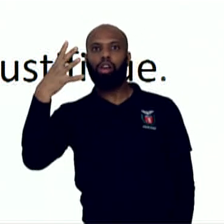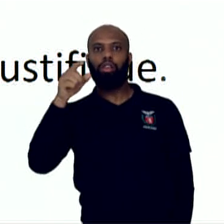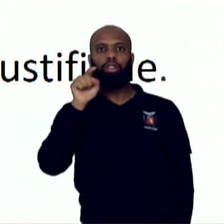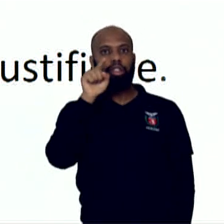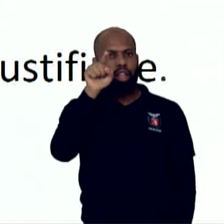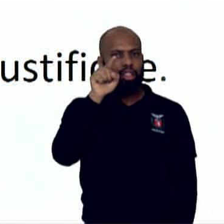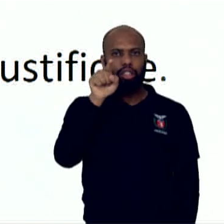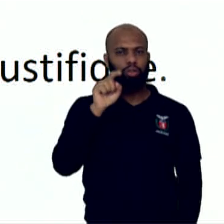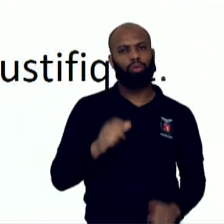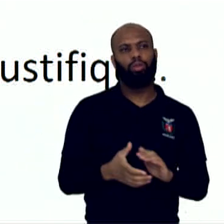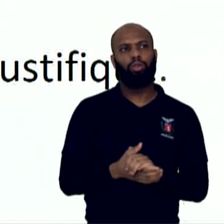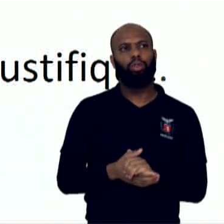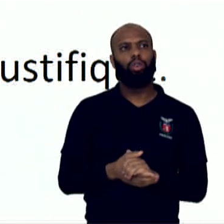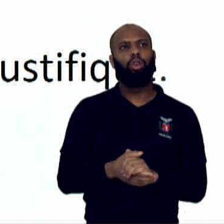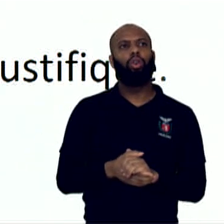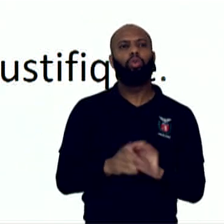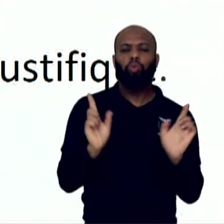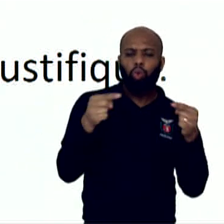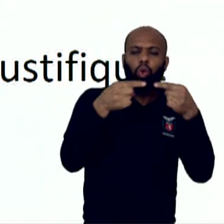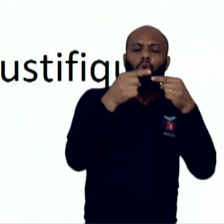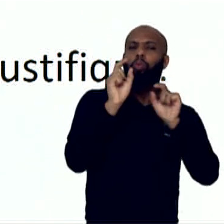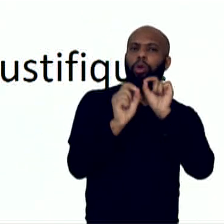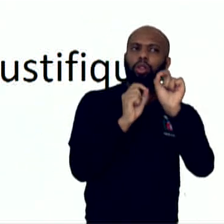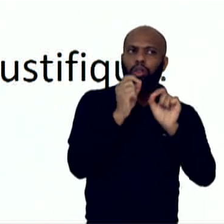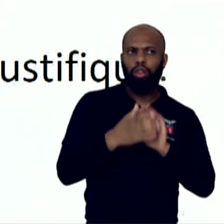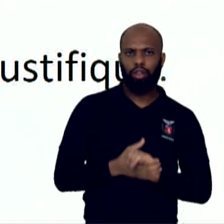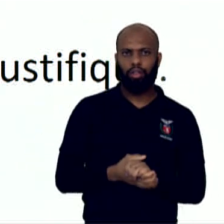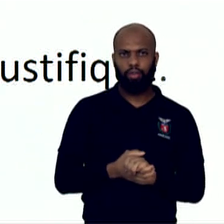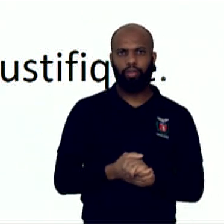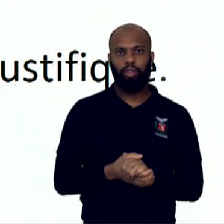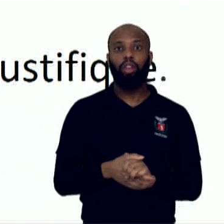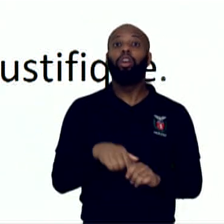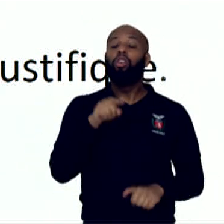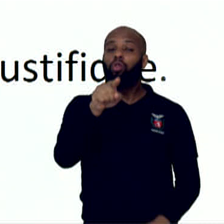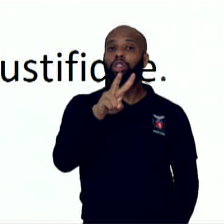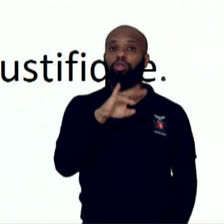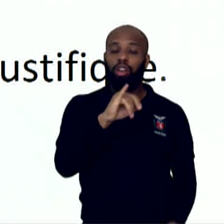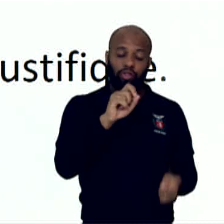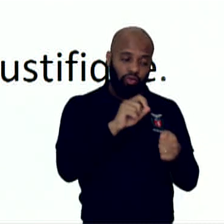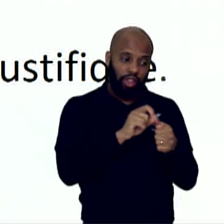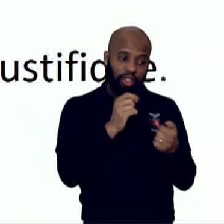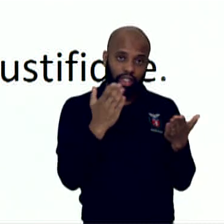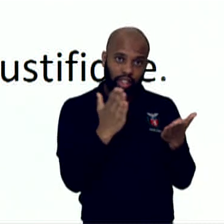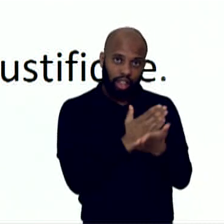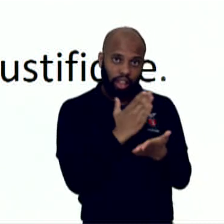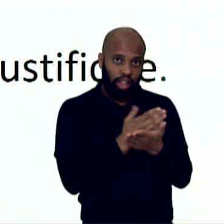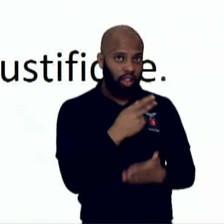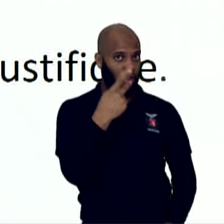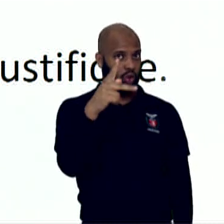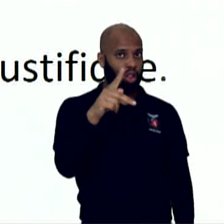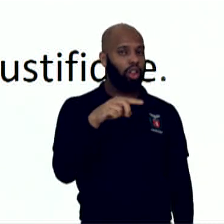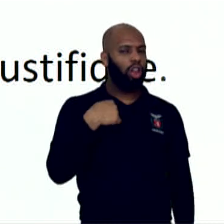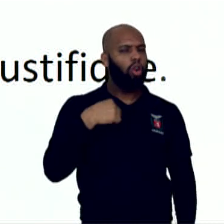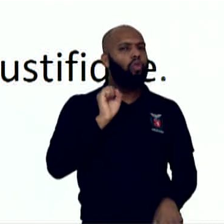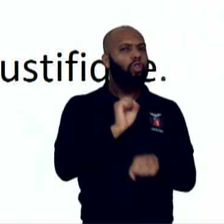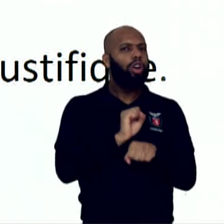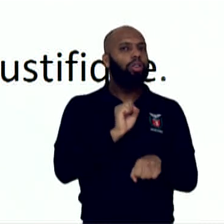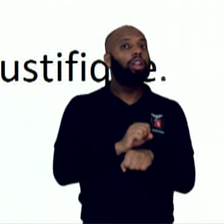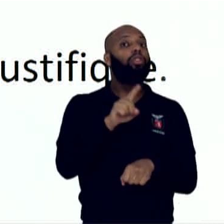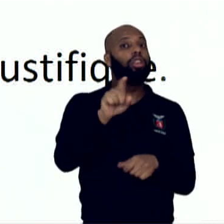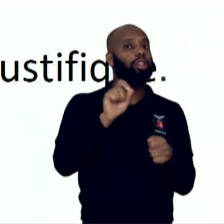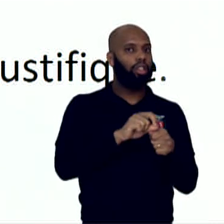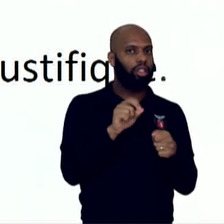trecho, tá? Corresponde a qual parte da história? Vocês vão fazer essa atividade no caderno e eu vou dar um tempinho